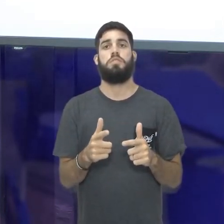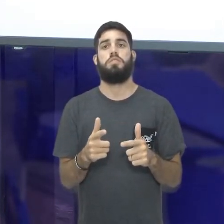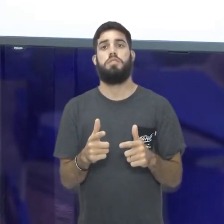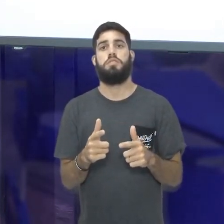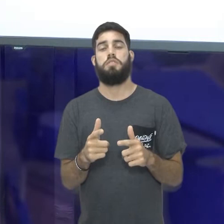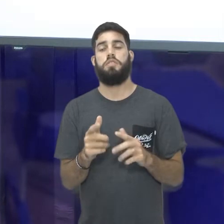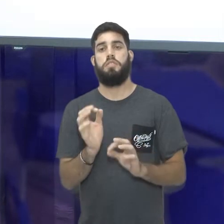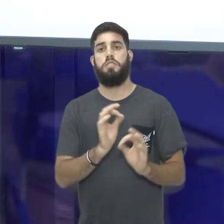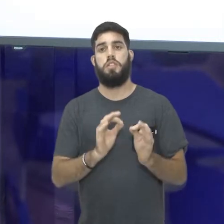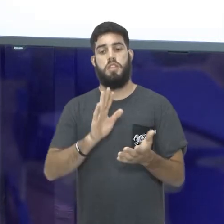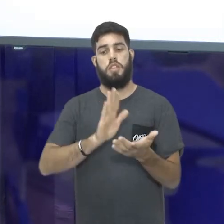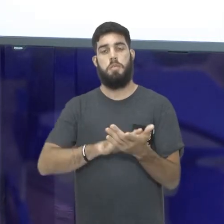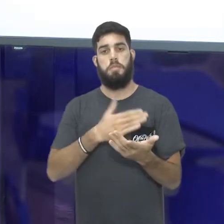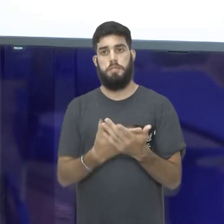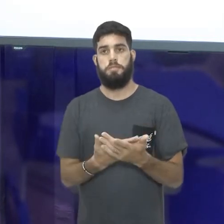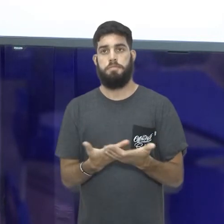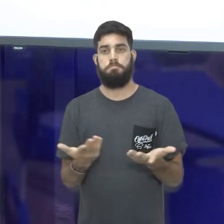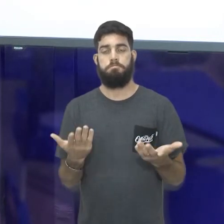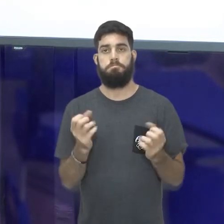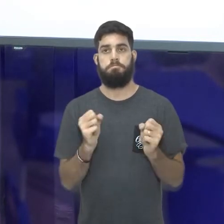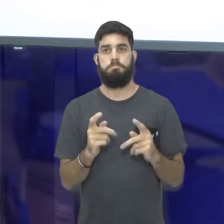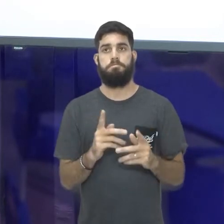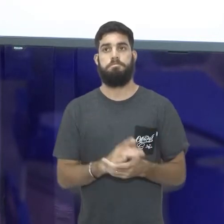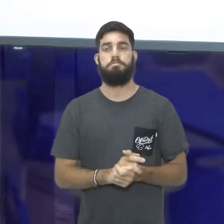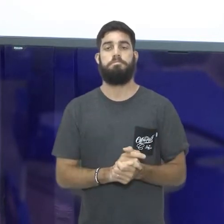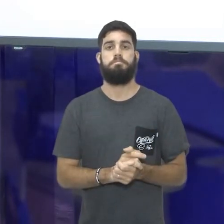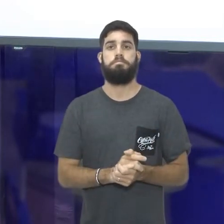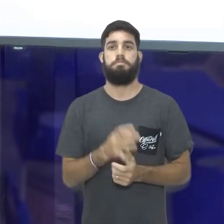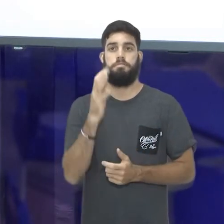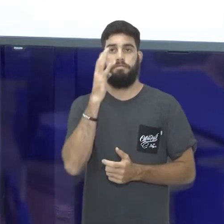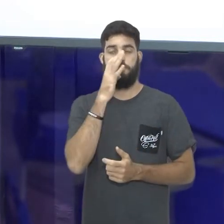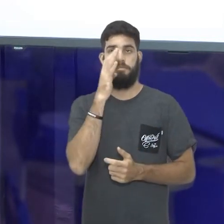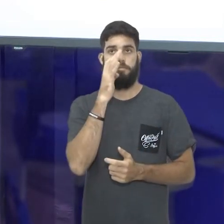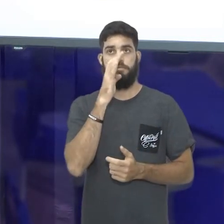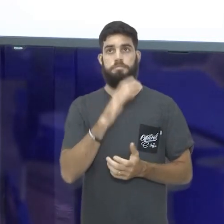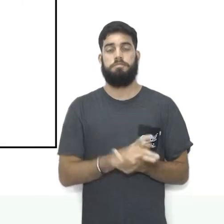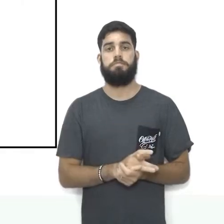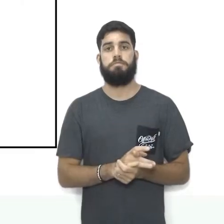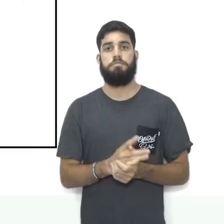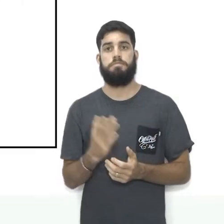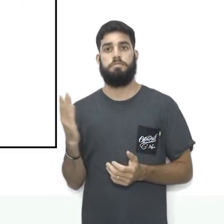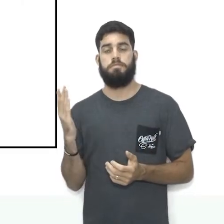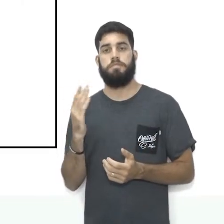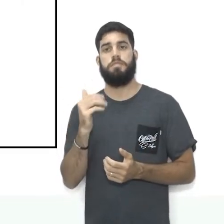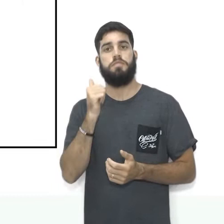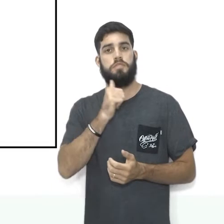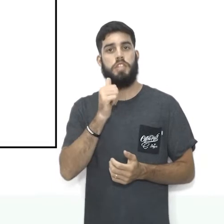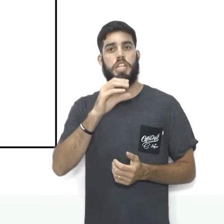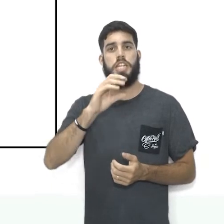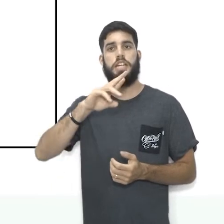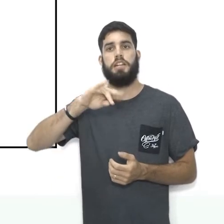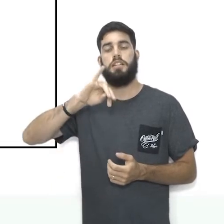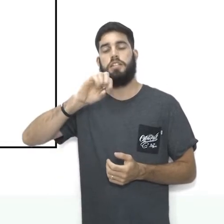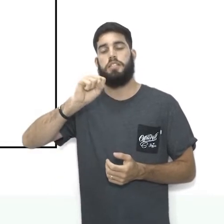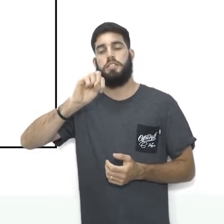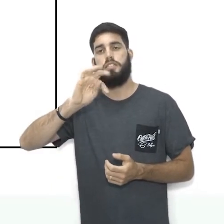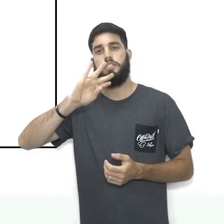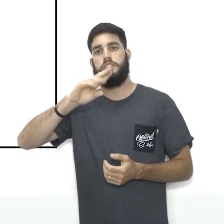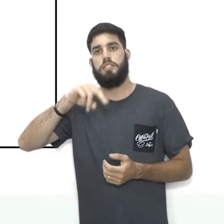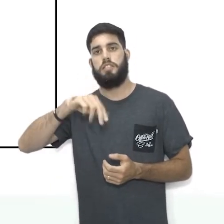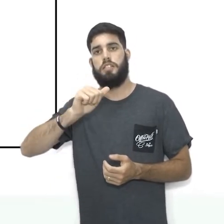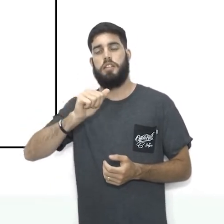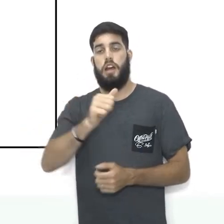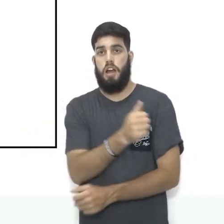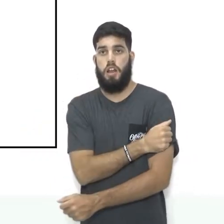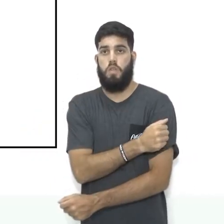a interpretação do mesmo. Observe aqui, nesse caso, Cristina, uma aluna do 8º ano de uma escola pública da